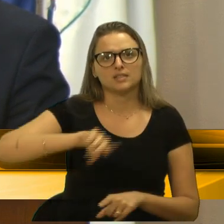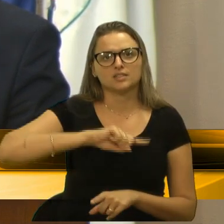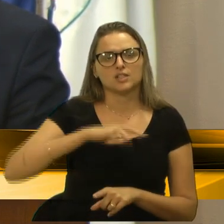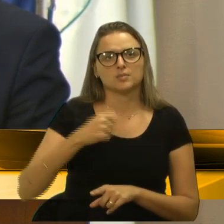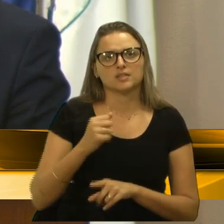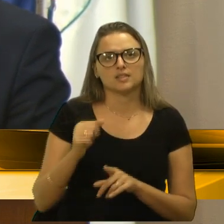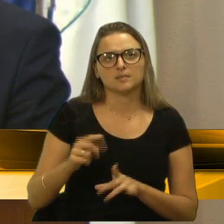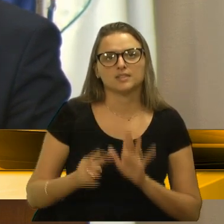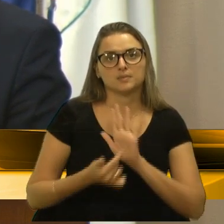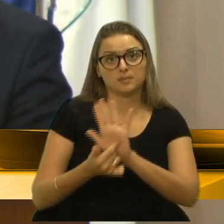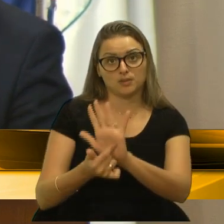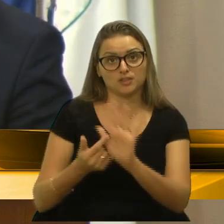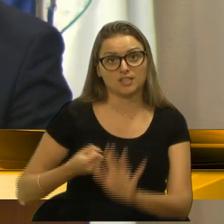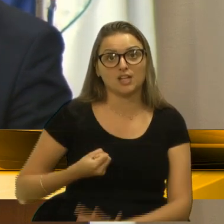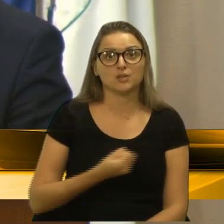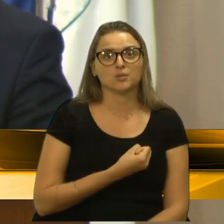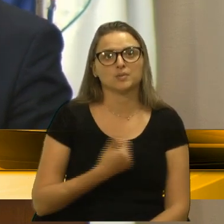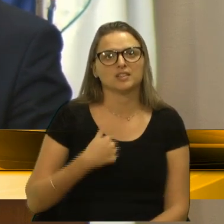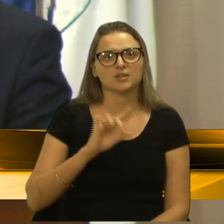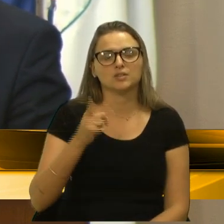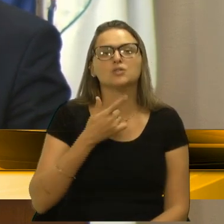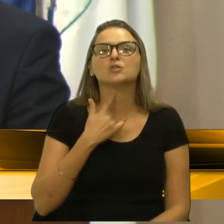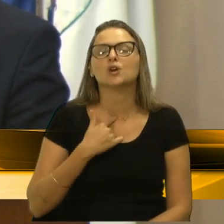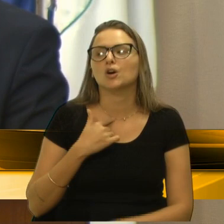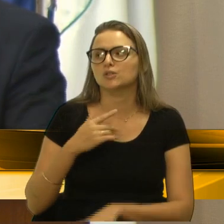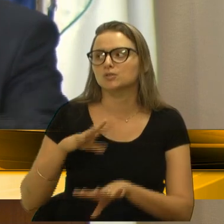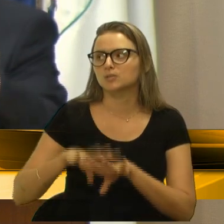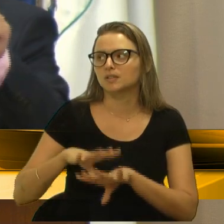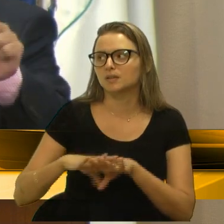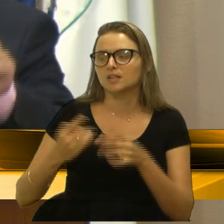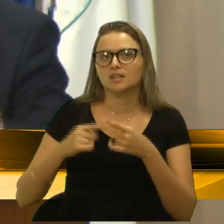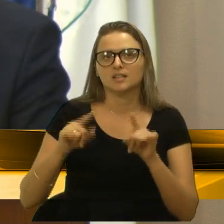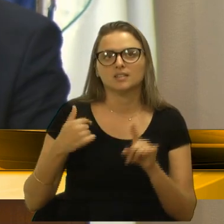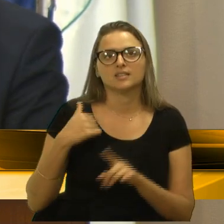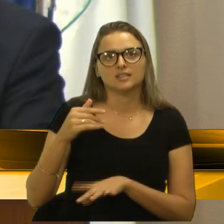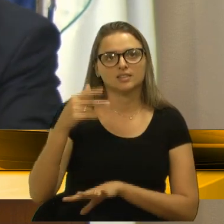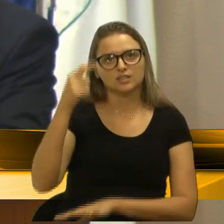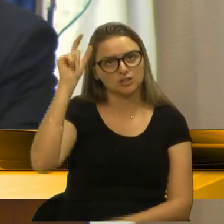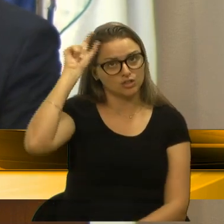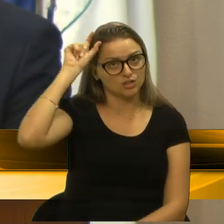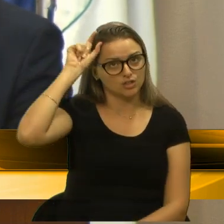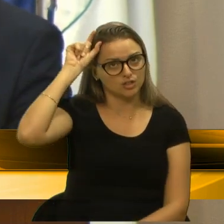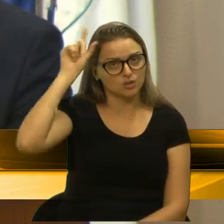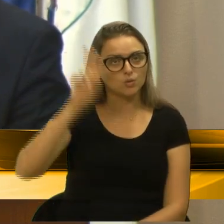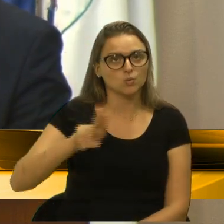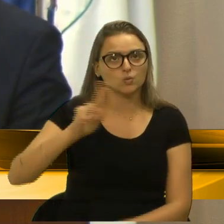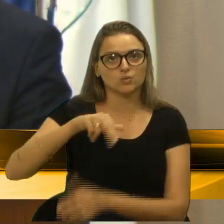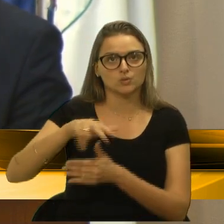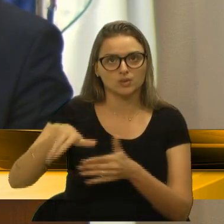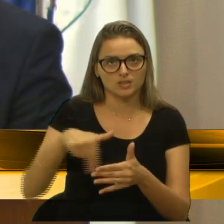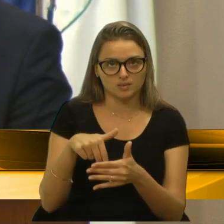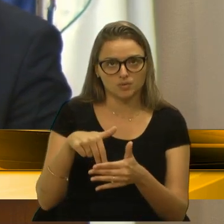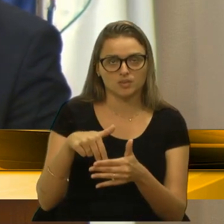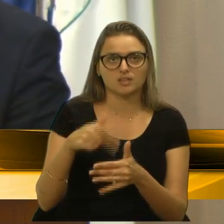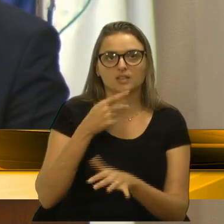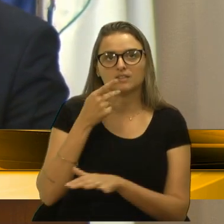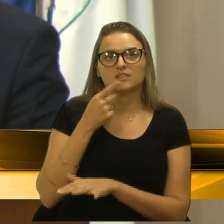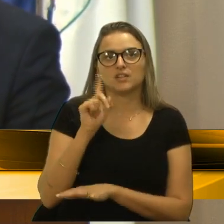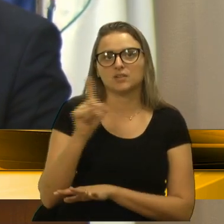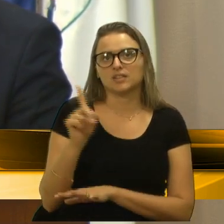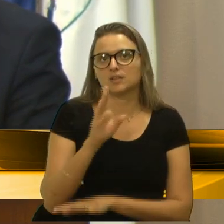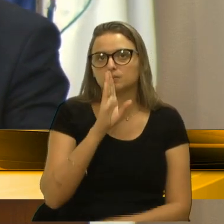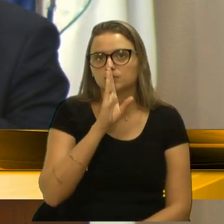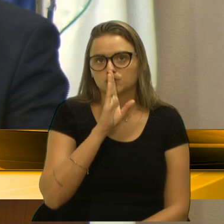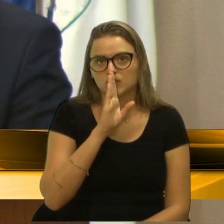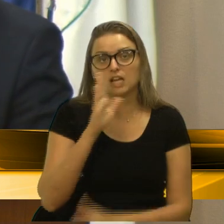números. Mesmo que eu não goste de matemática, eu preciso apresentar esse número. O vereador Chico Guerra, que ocupou a tribuna aqui antes, e disse que não vai se calar,